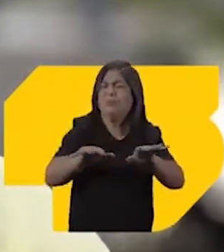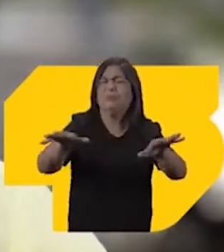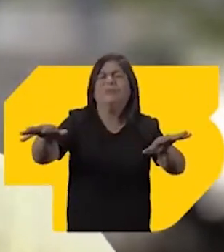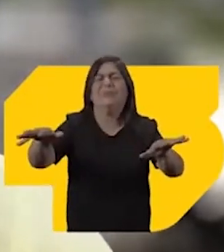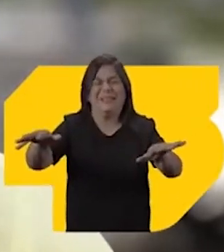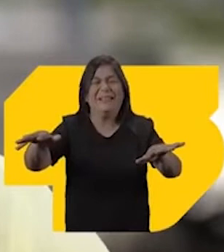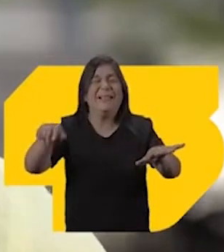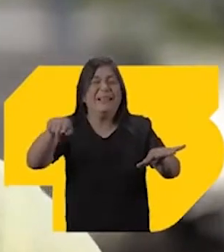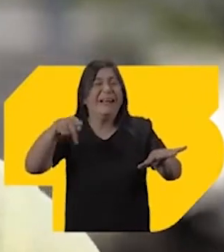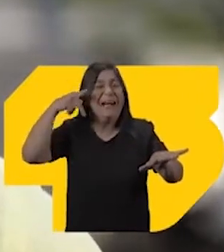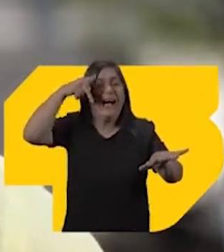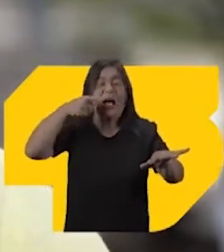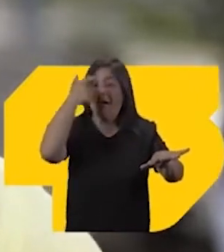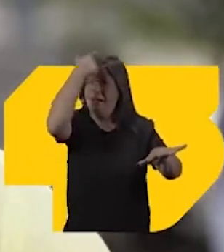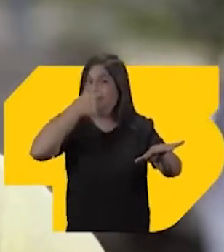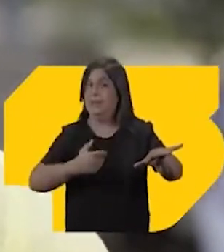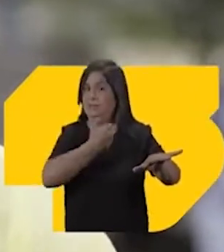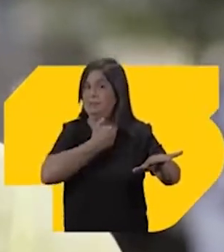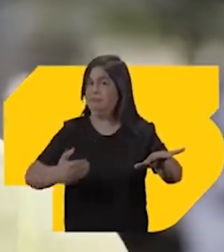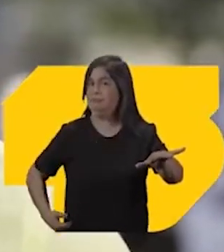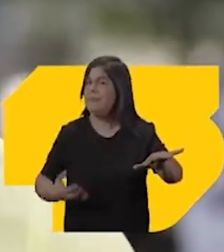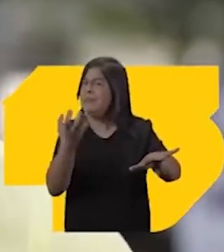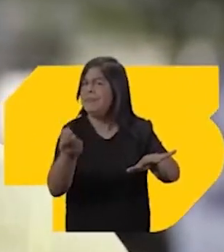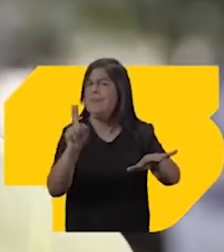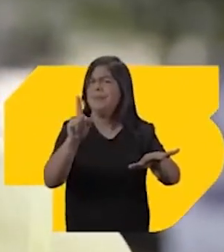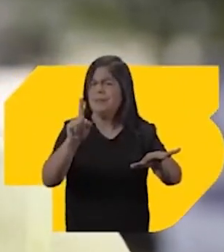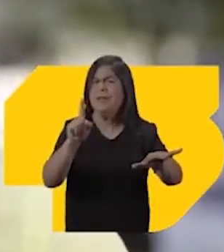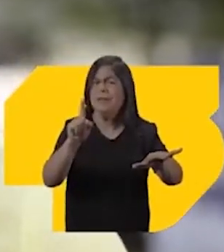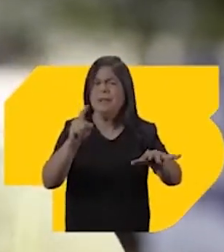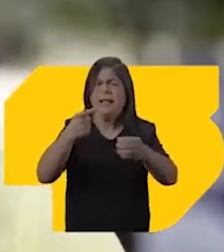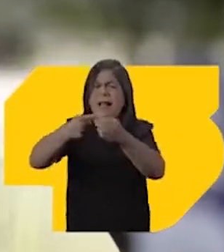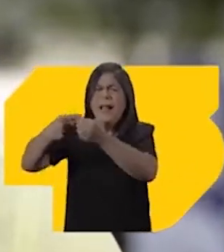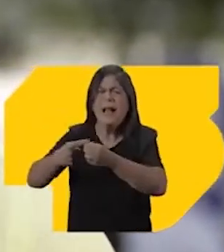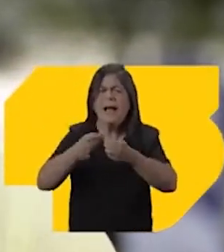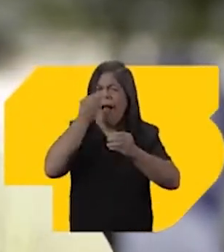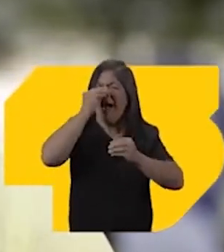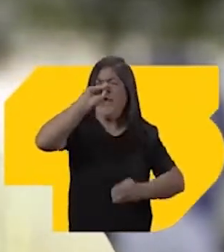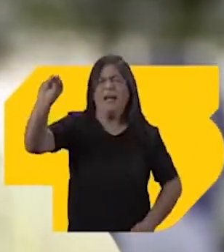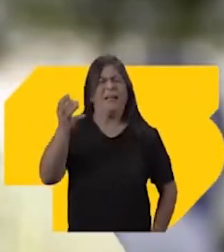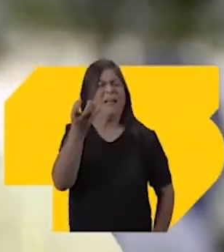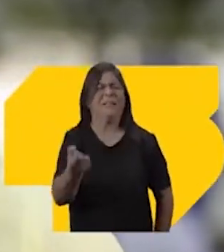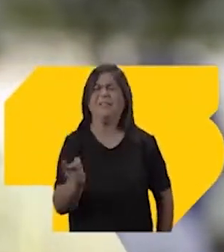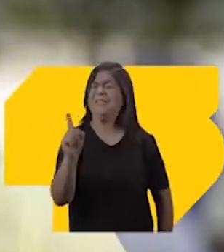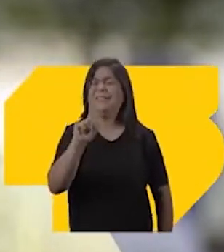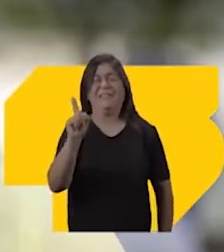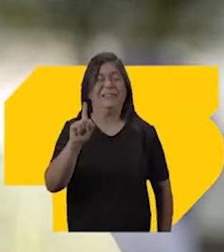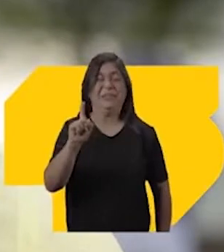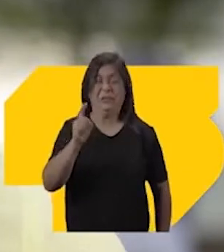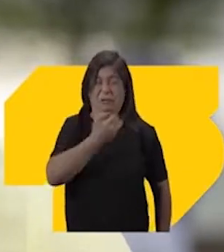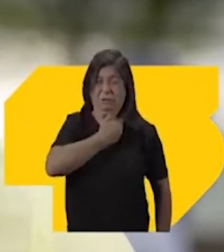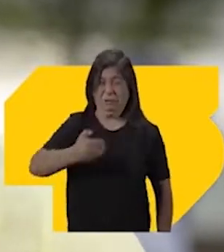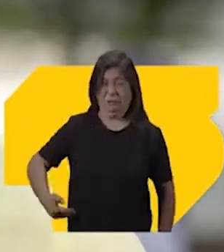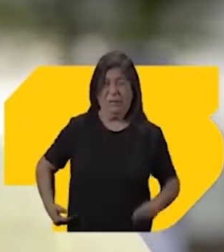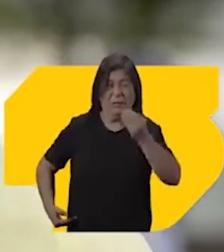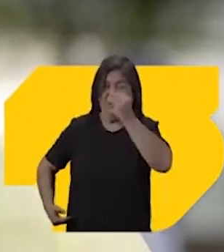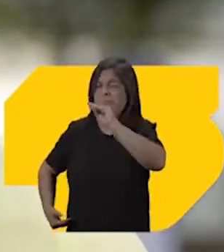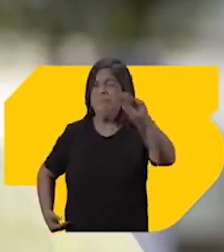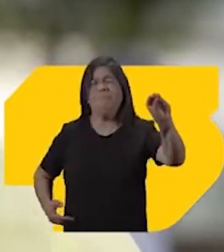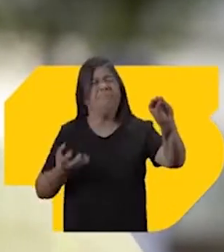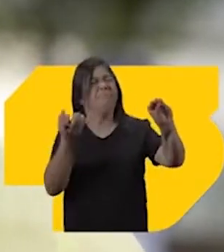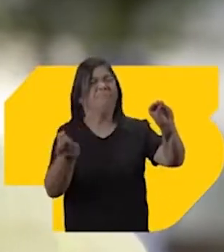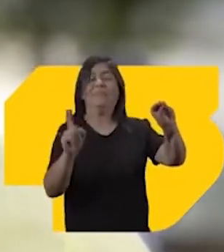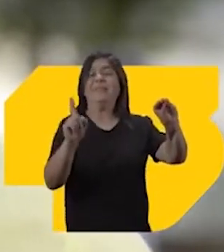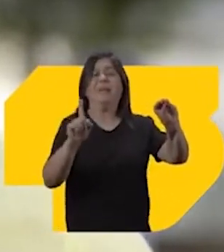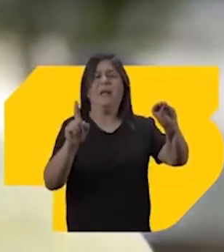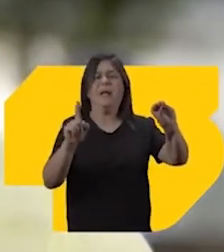economia de toda a Paraíba. Como governador, não vou mais permitir que nenhuma cidade seja escanteada e abandonada pelo governo